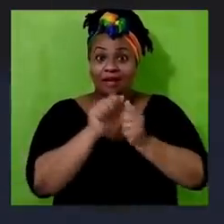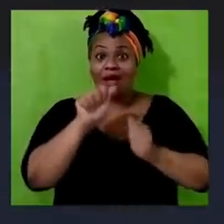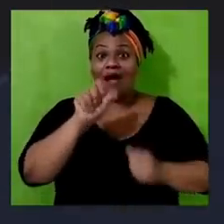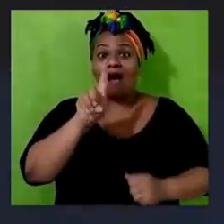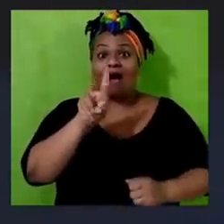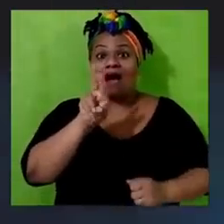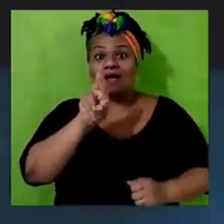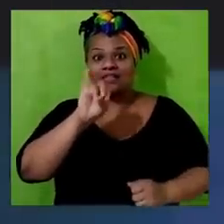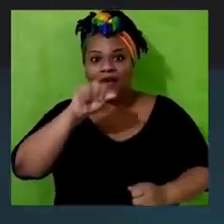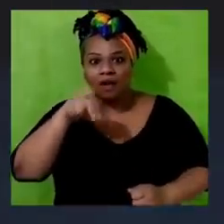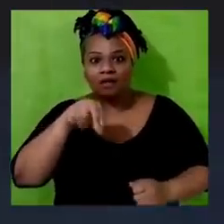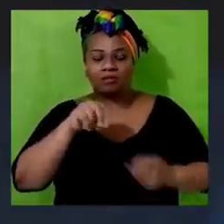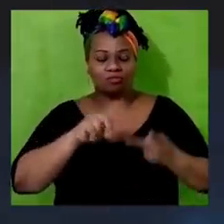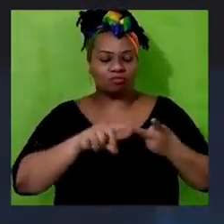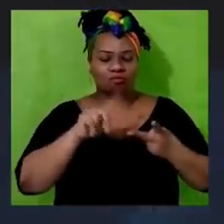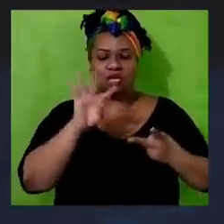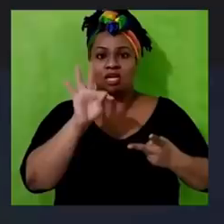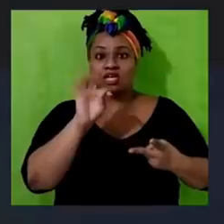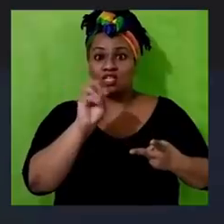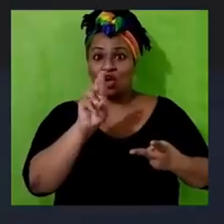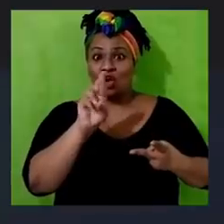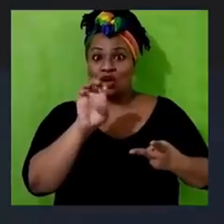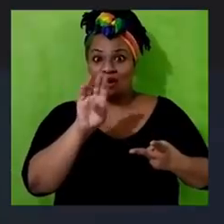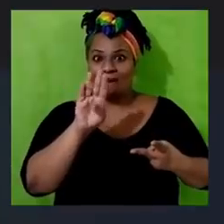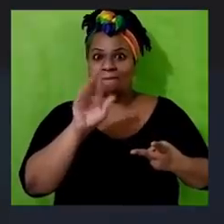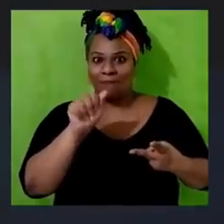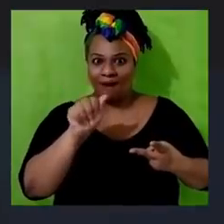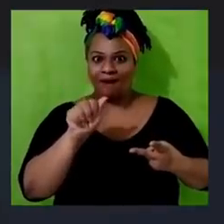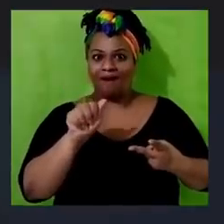com a Adriana, com o Toreba.